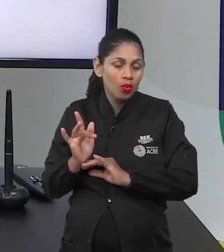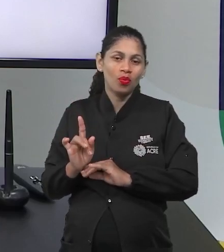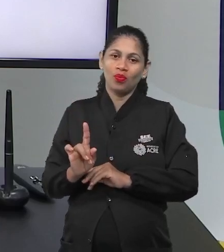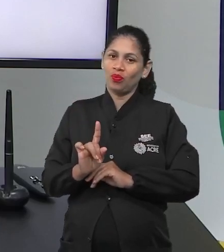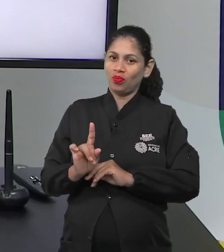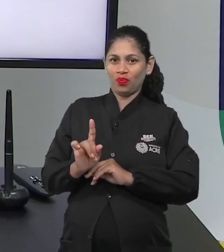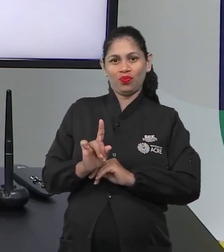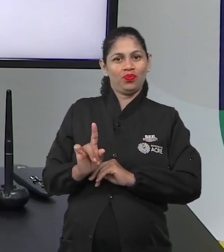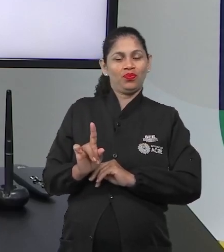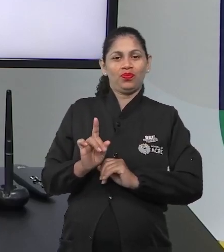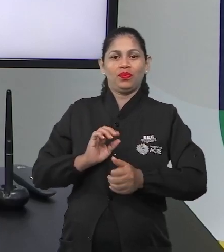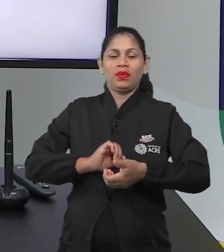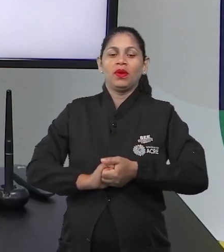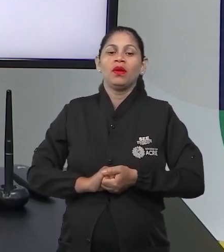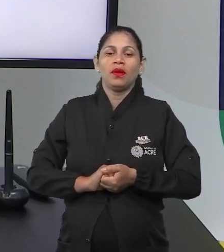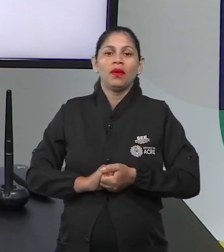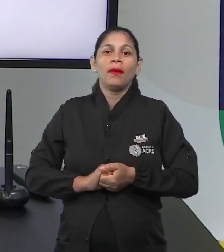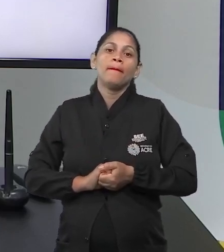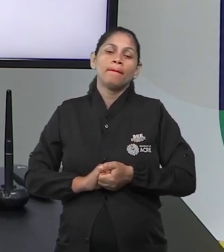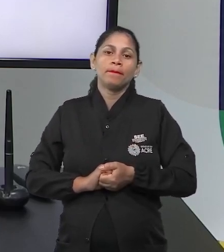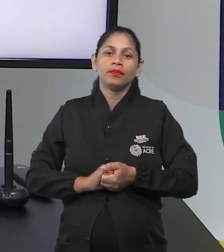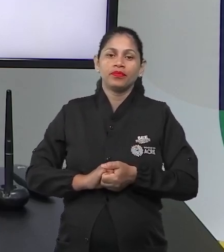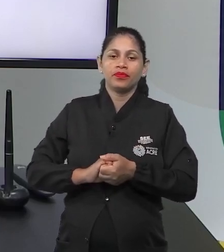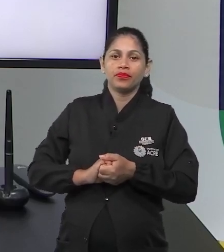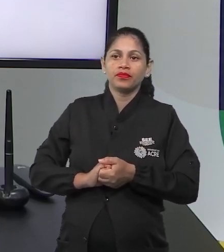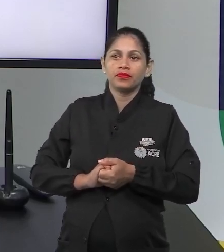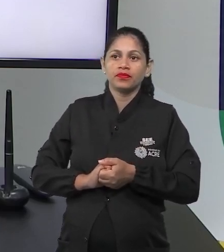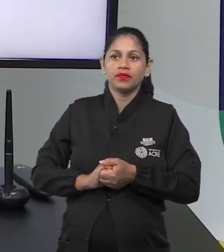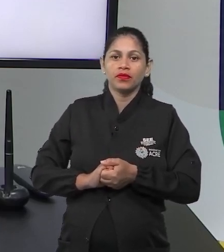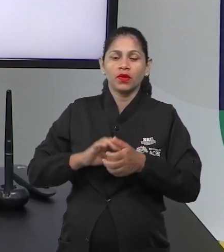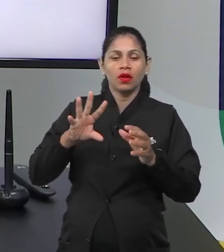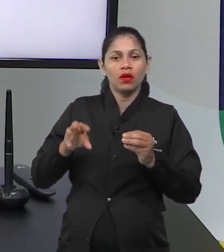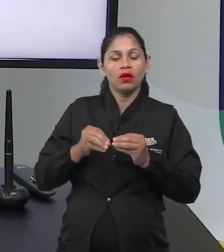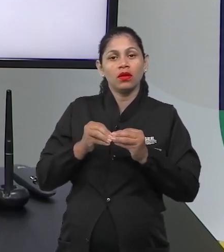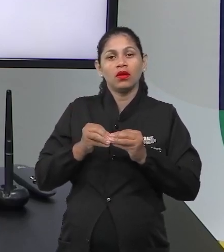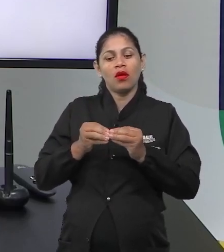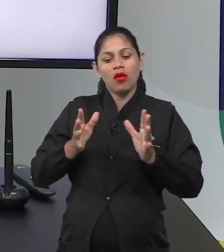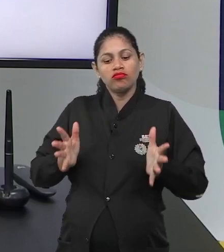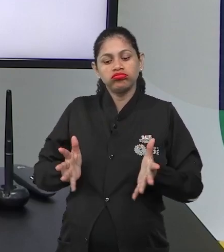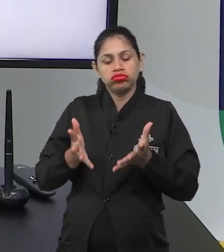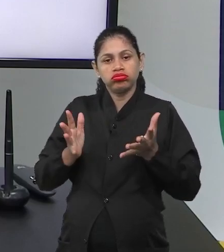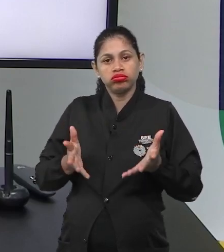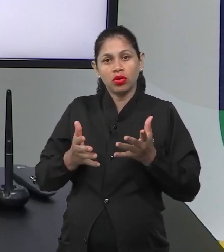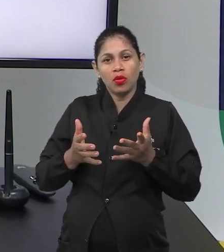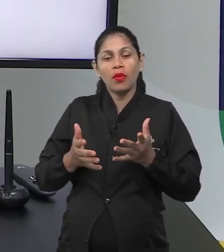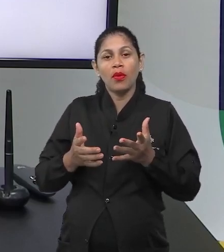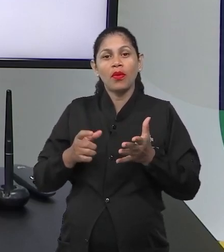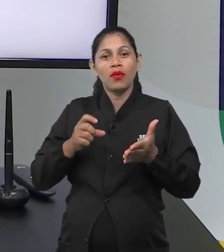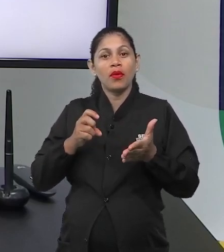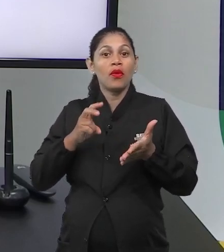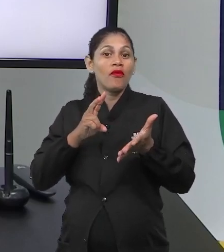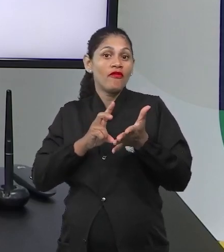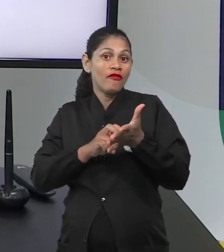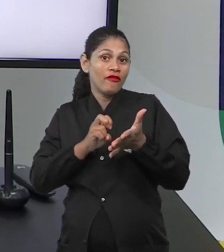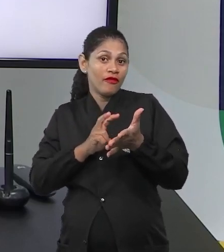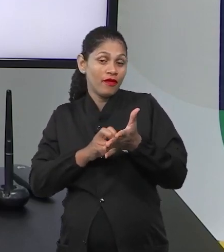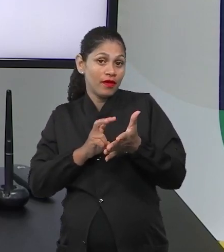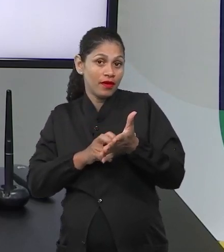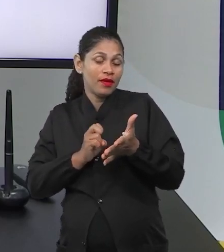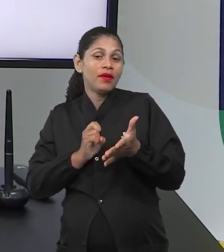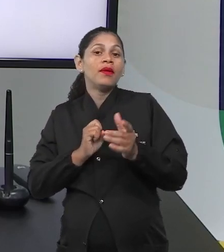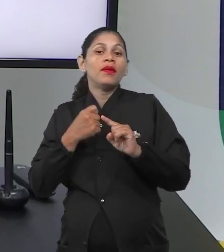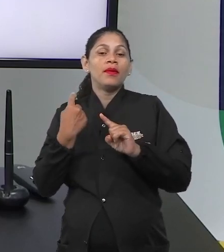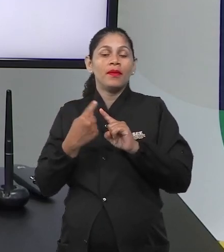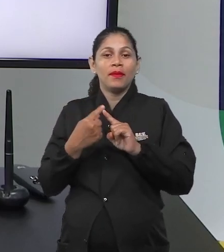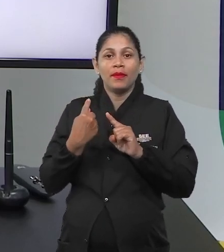língua inglesa, foi exatamente por conta da sua contribuição e do seu vocabulário. De acordo com a história,